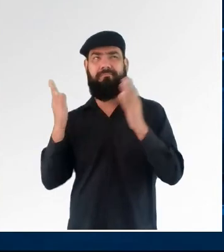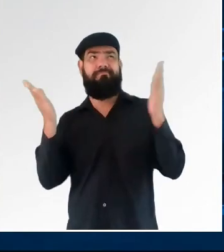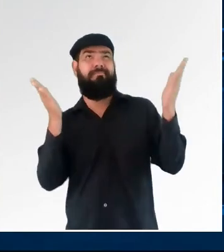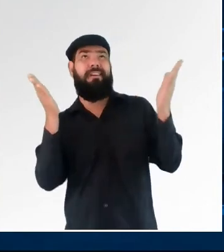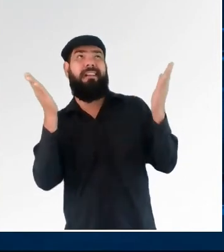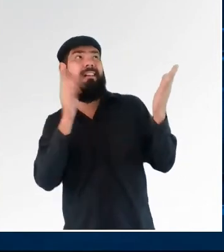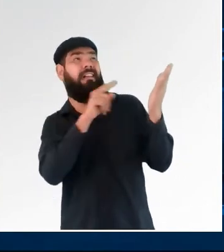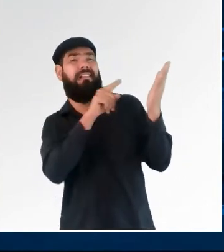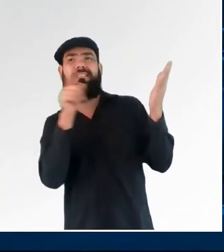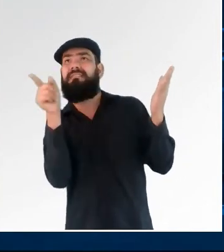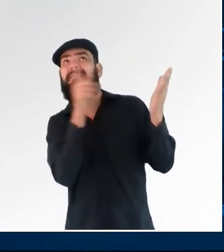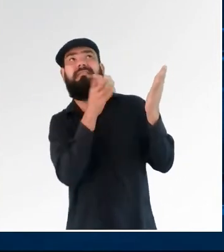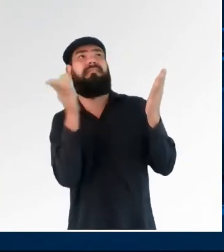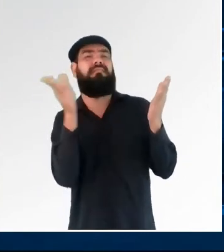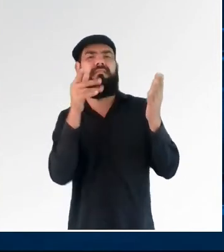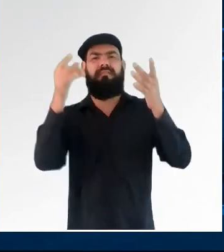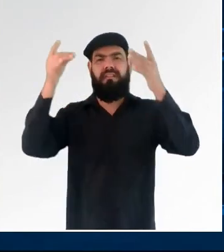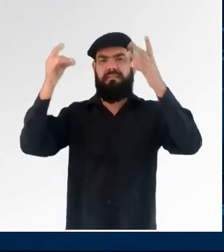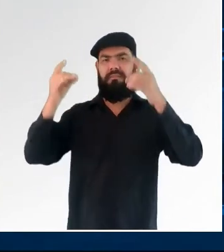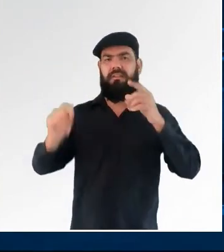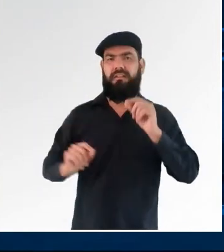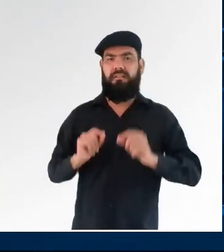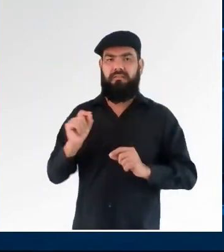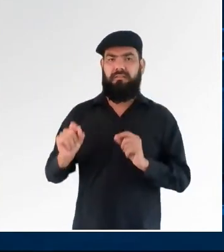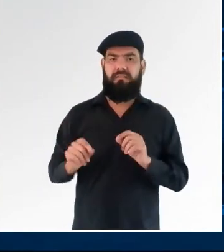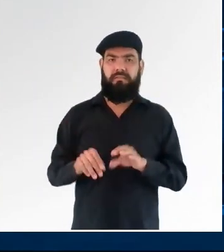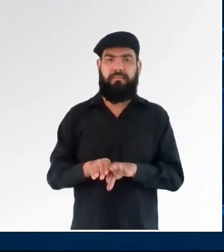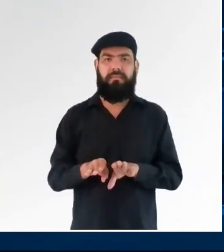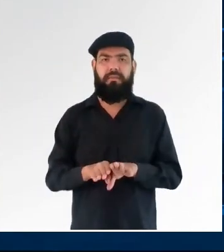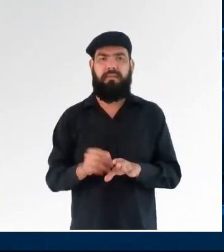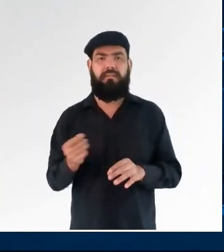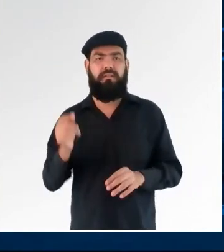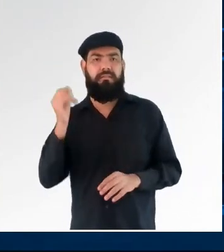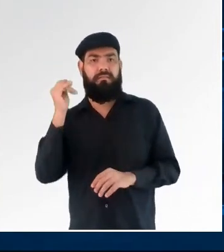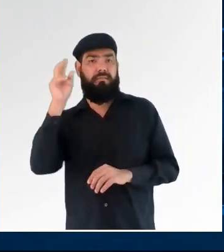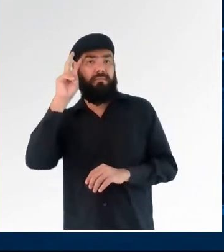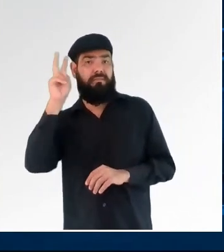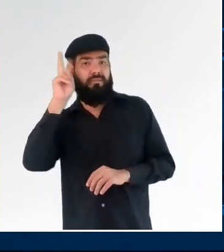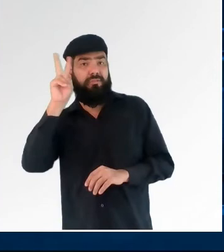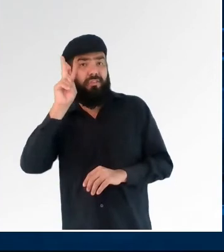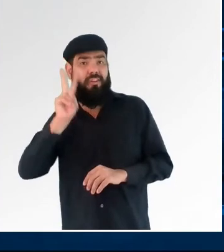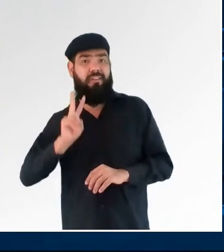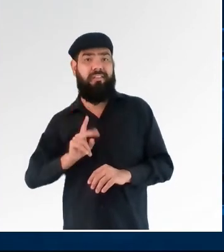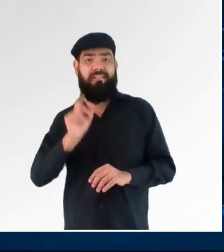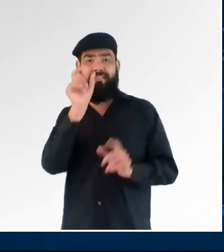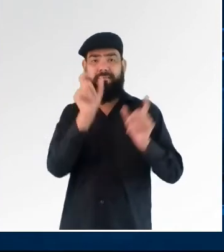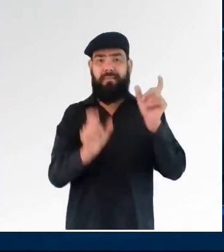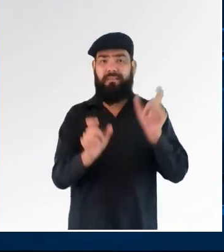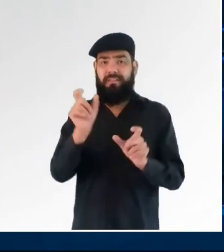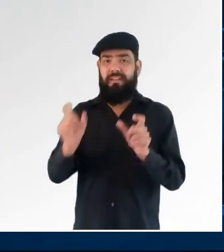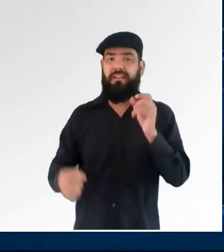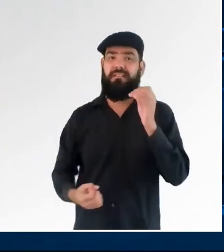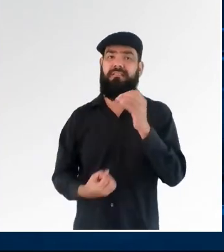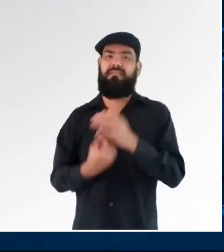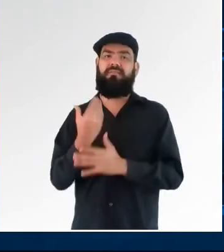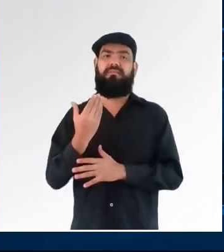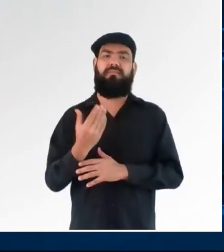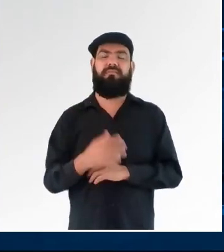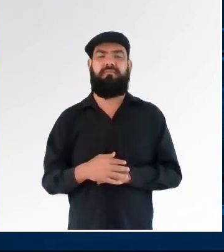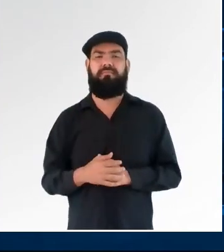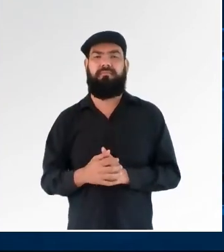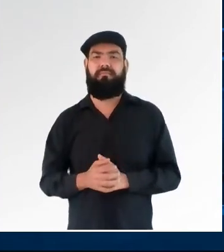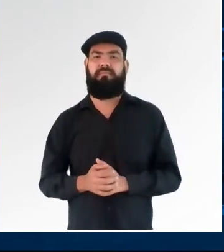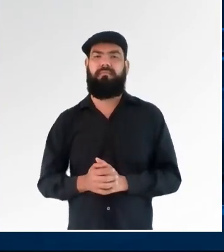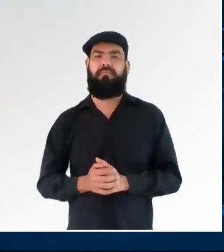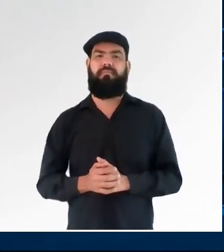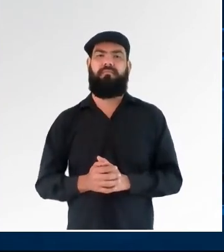falar a respeito aqui também da história dos personagens, como se deu, né, para aquele leitor